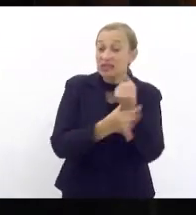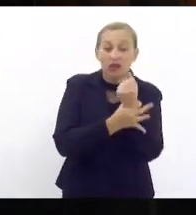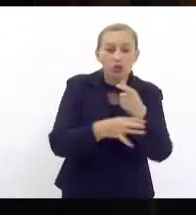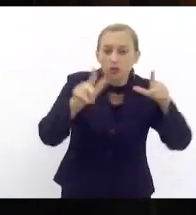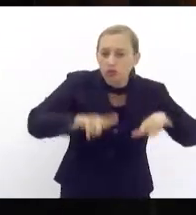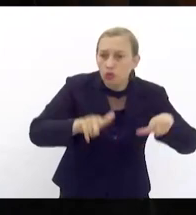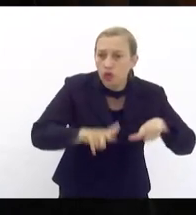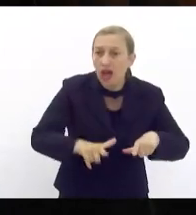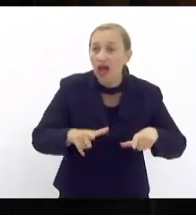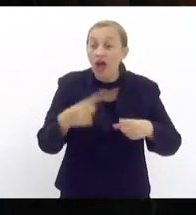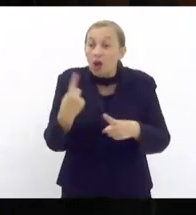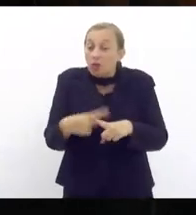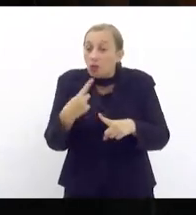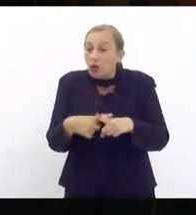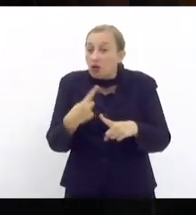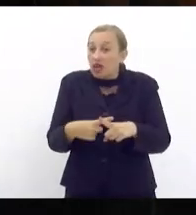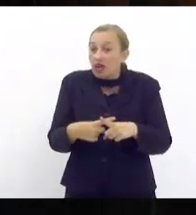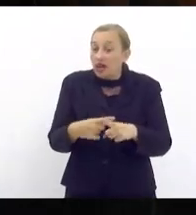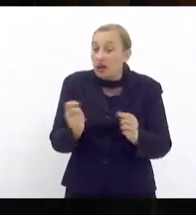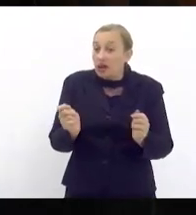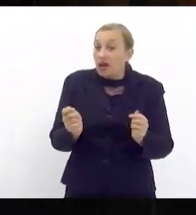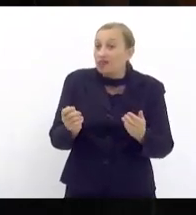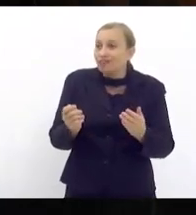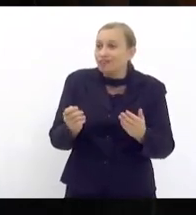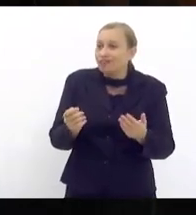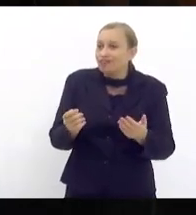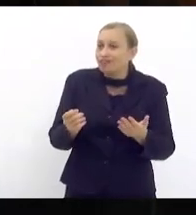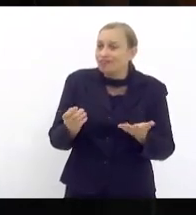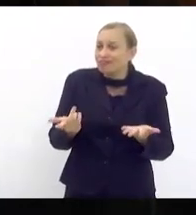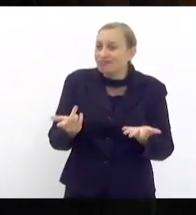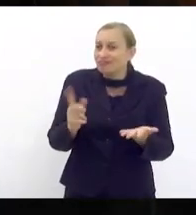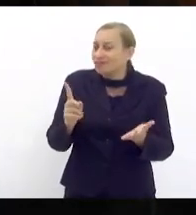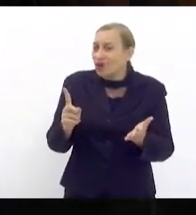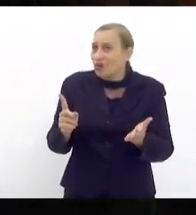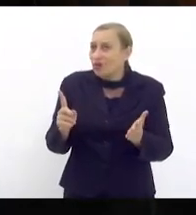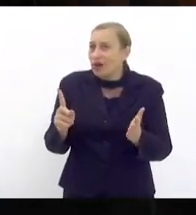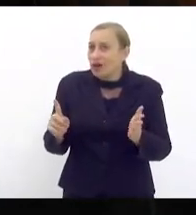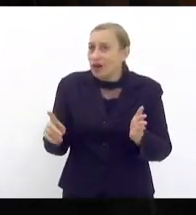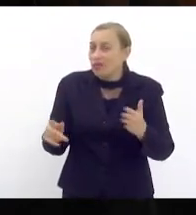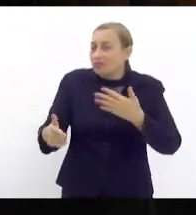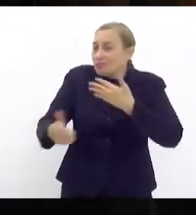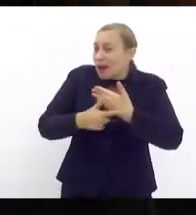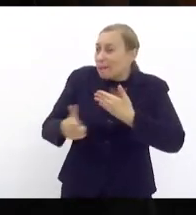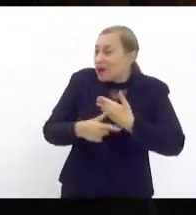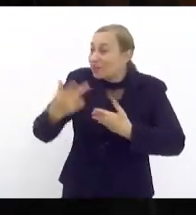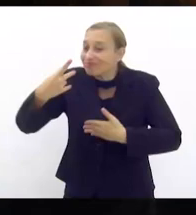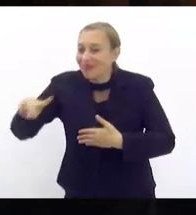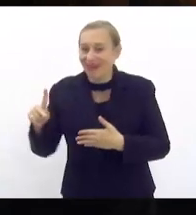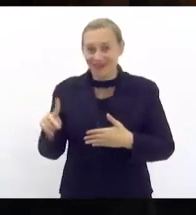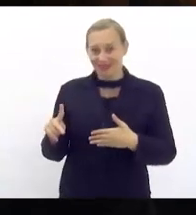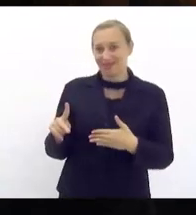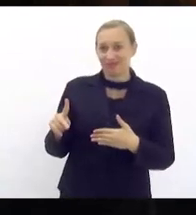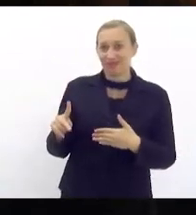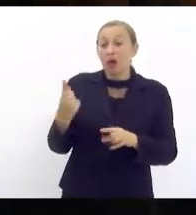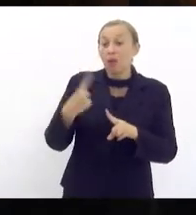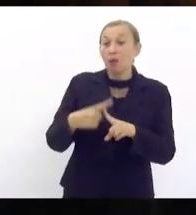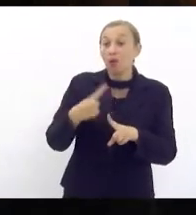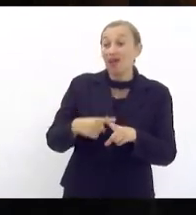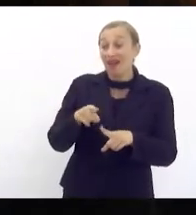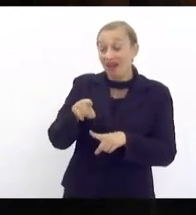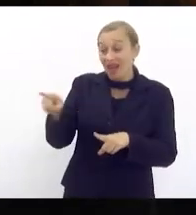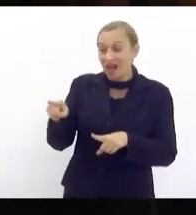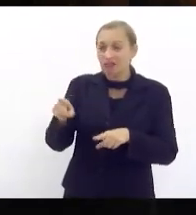porque escapam da sua capacidade escapam inclusive sua capacidade técnica Porque eles estão